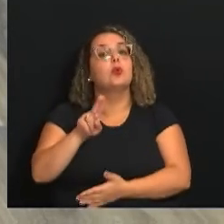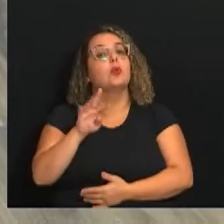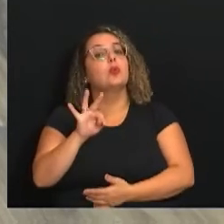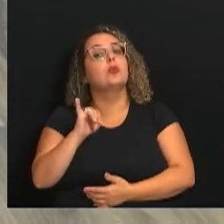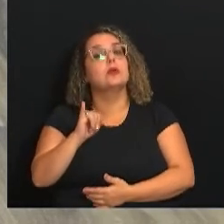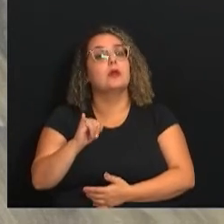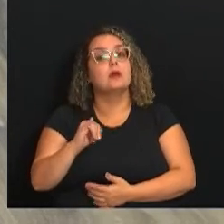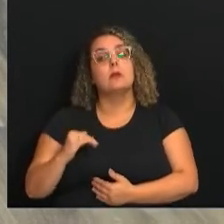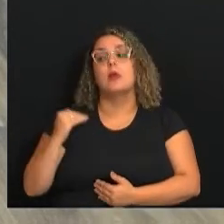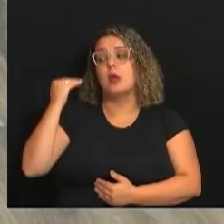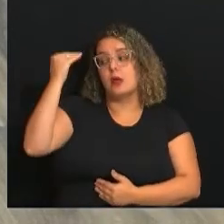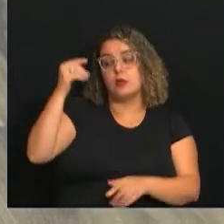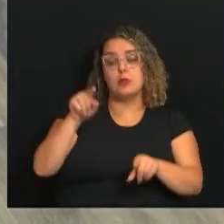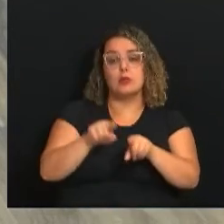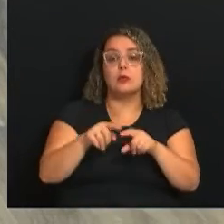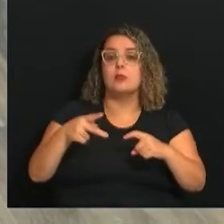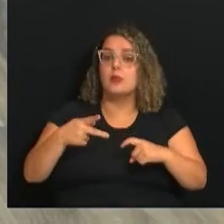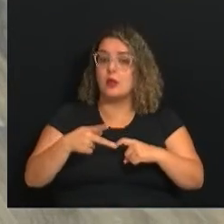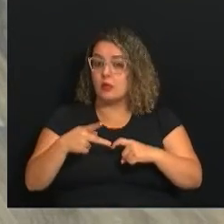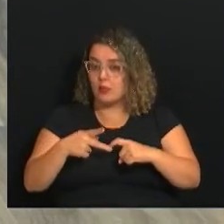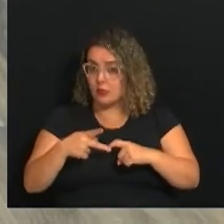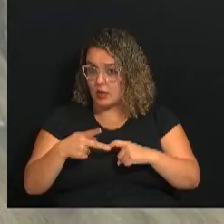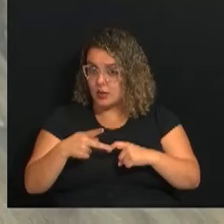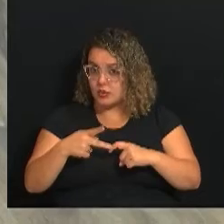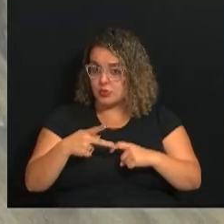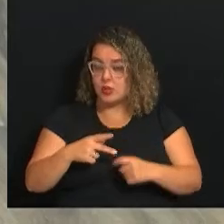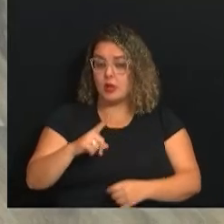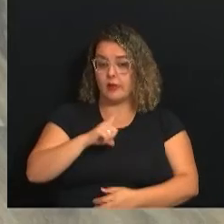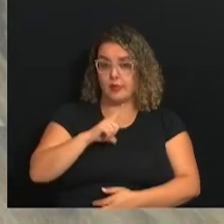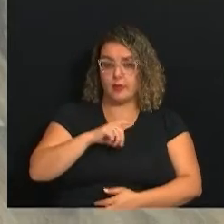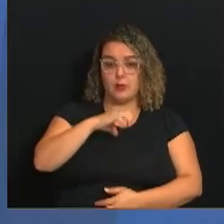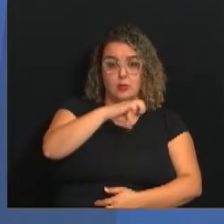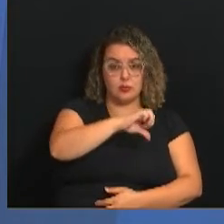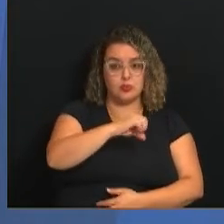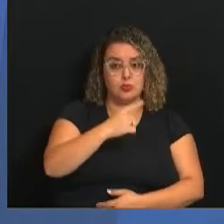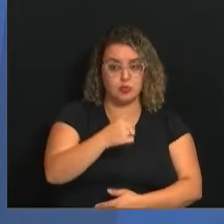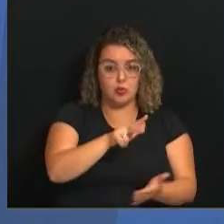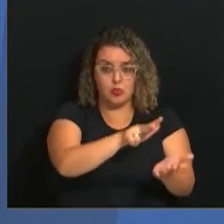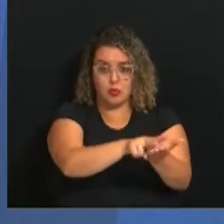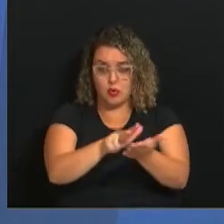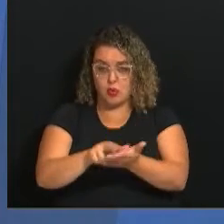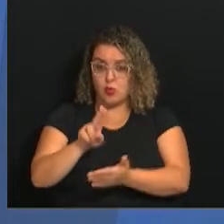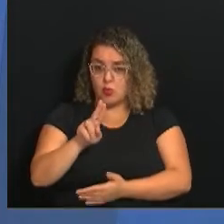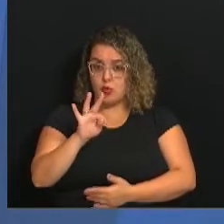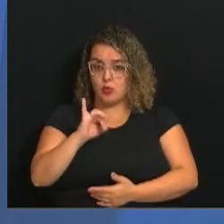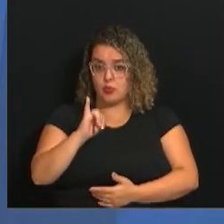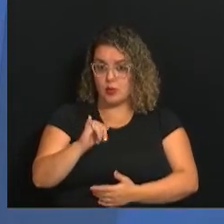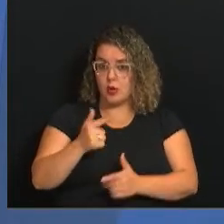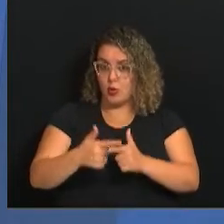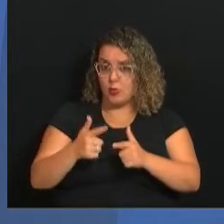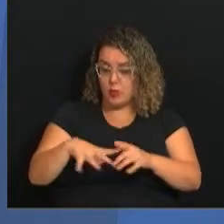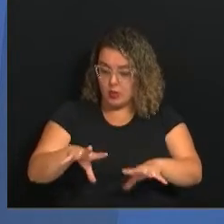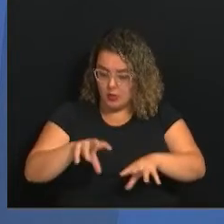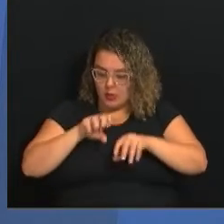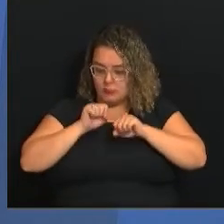335, na sequência, Nova Odessa, com 242 mortes, Vinhedo, 235,